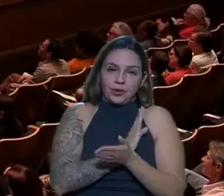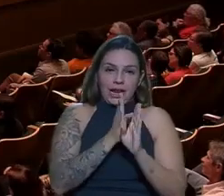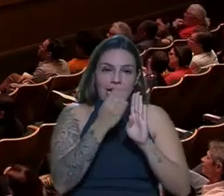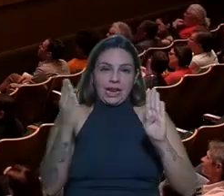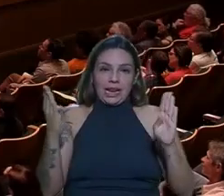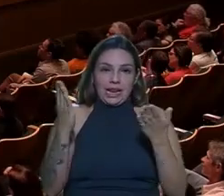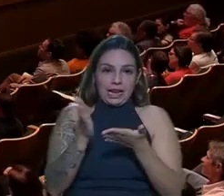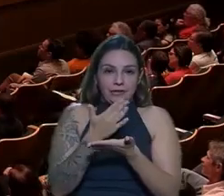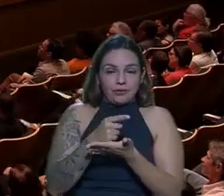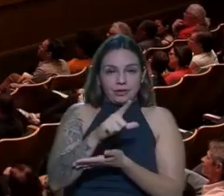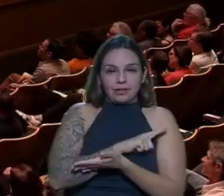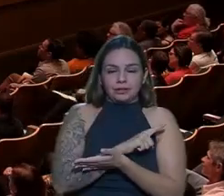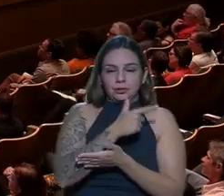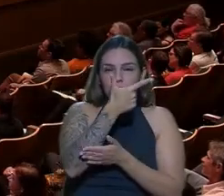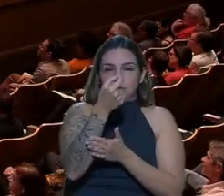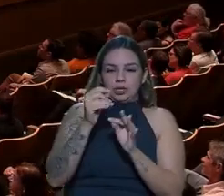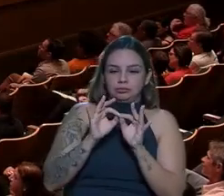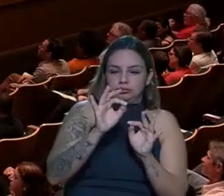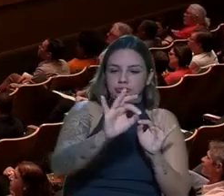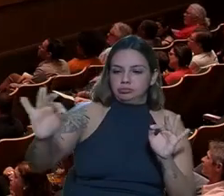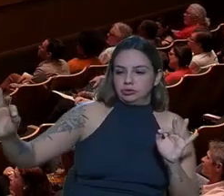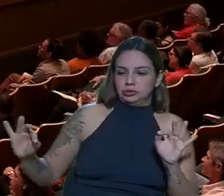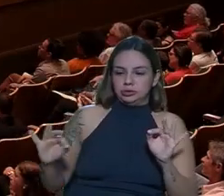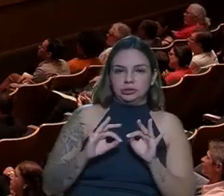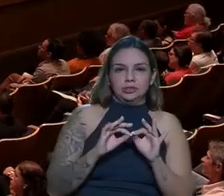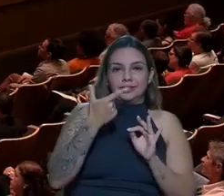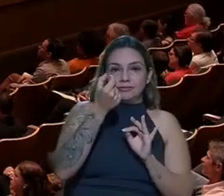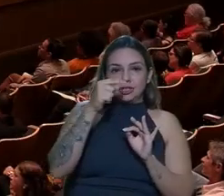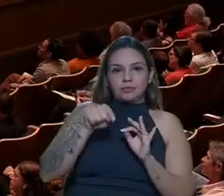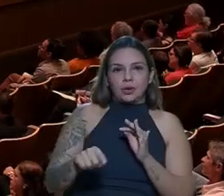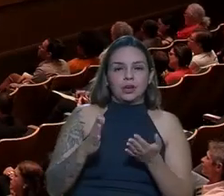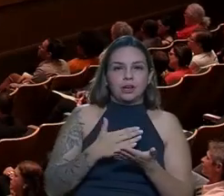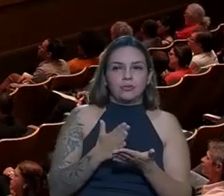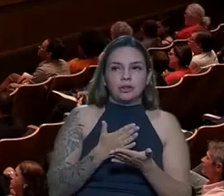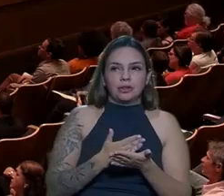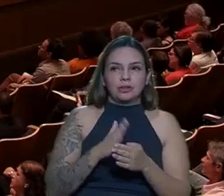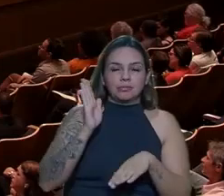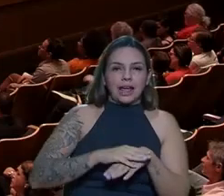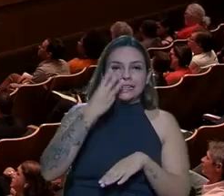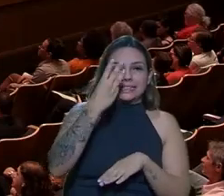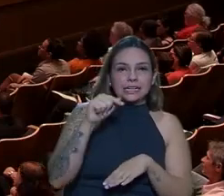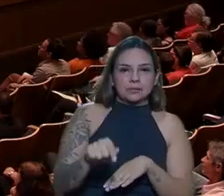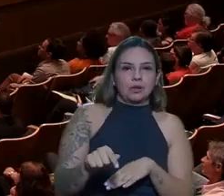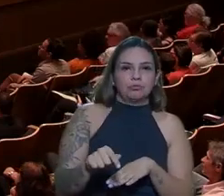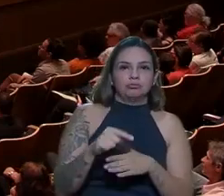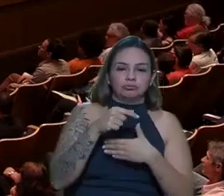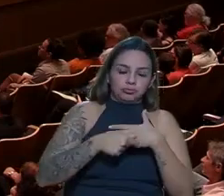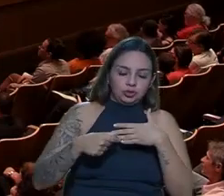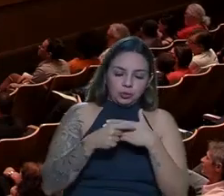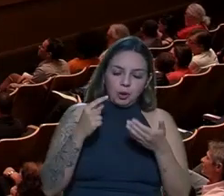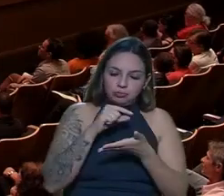festival, tem área de 200 metros. São cerca de 20.000 livros, sendo mais de 3.000 títulos à